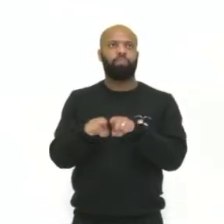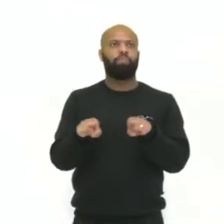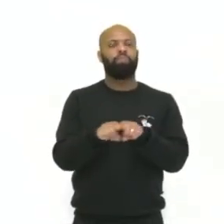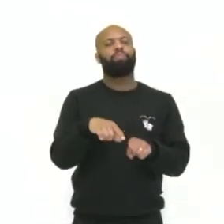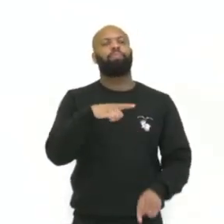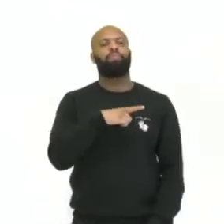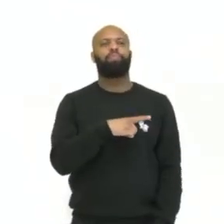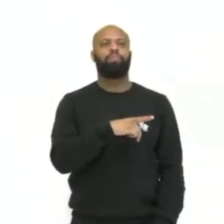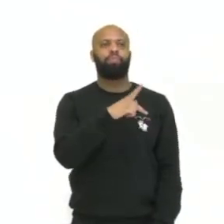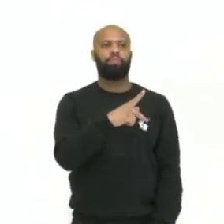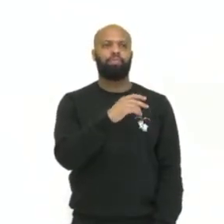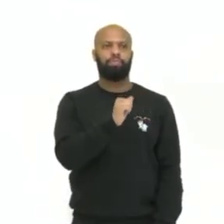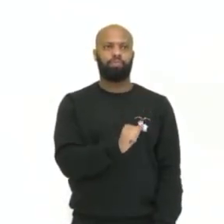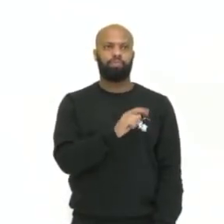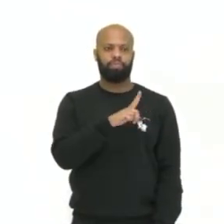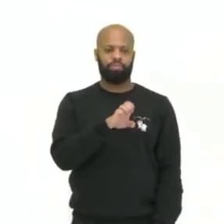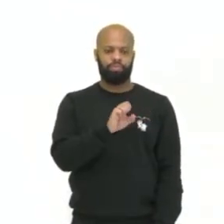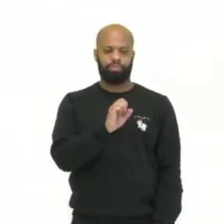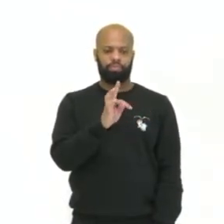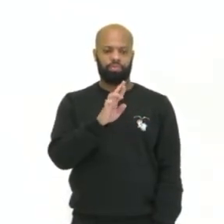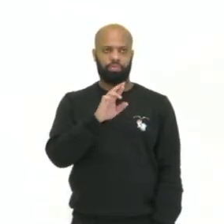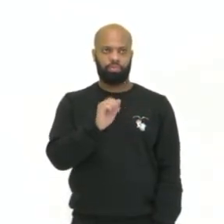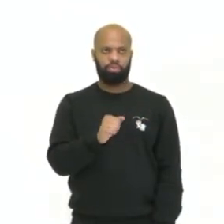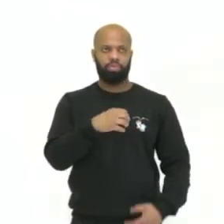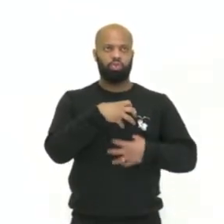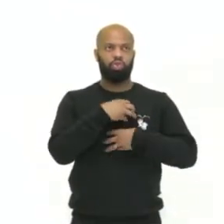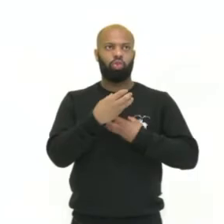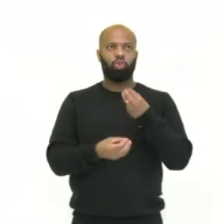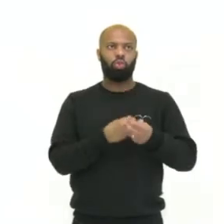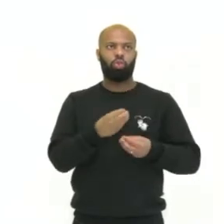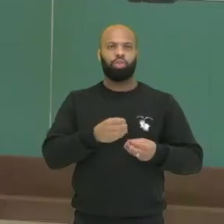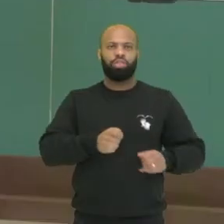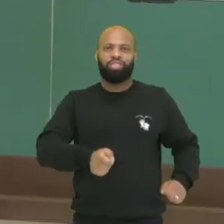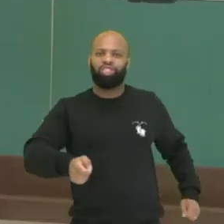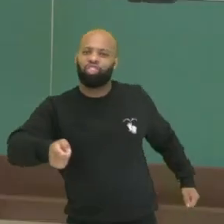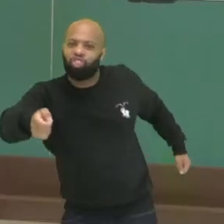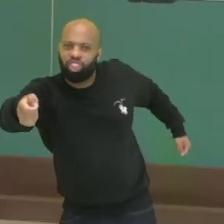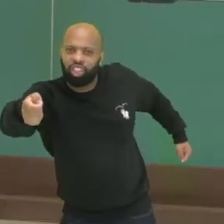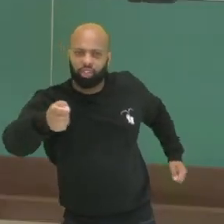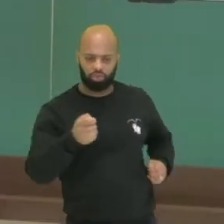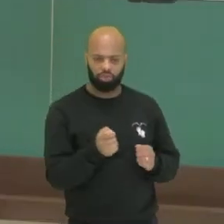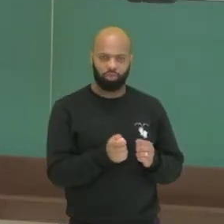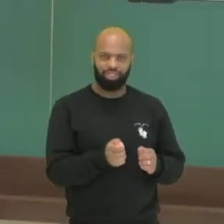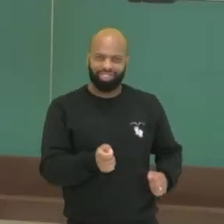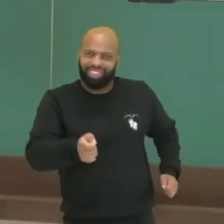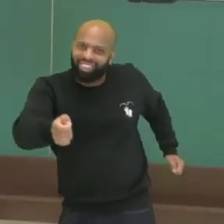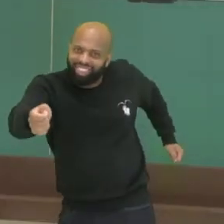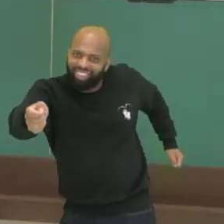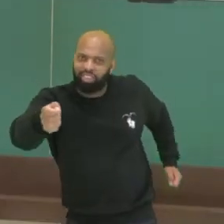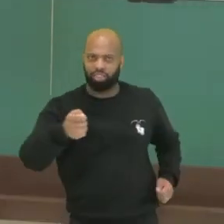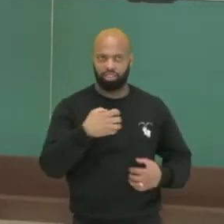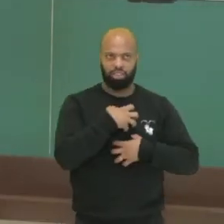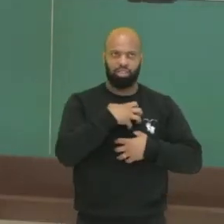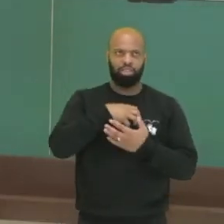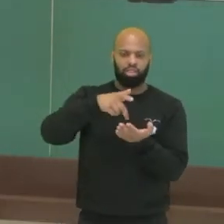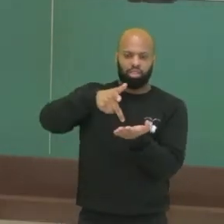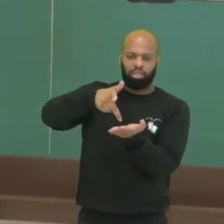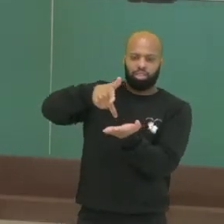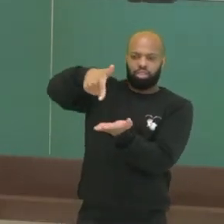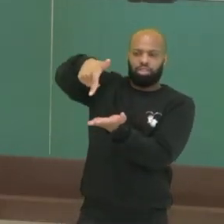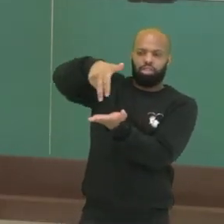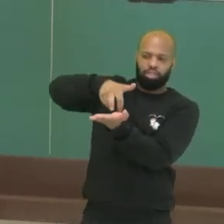Palestra, ele é um alongamento maior da sua